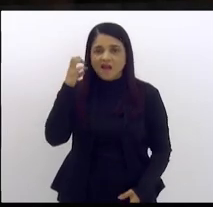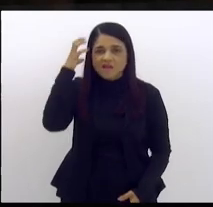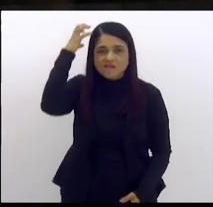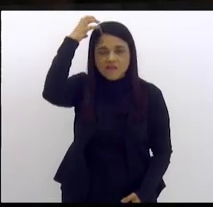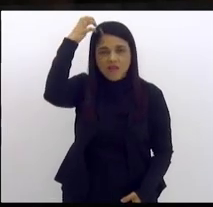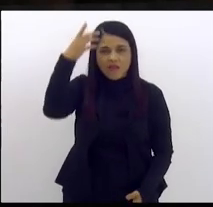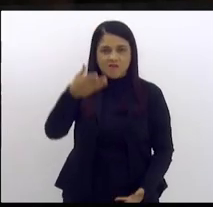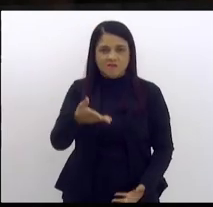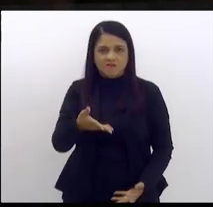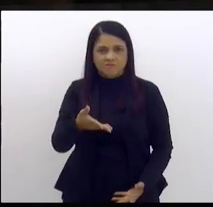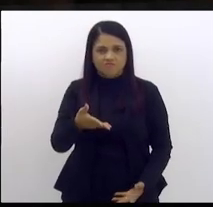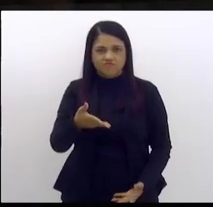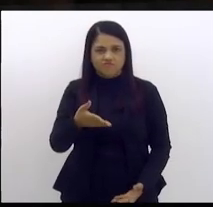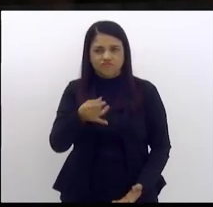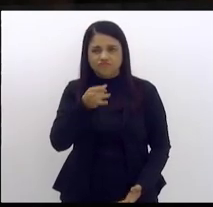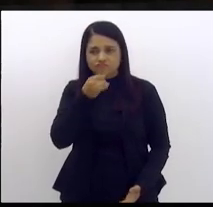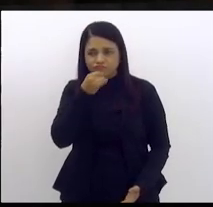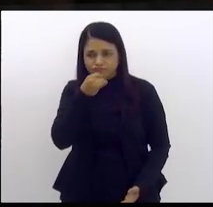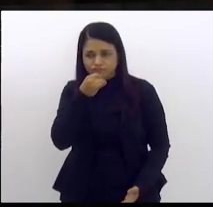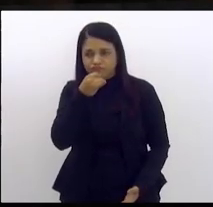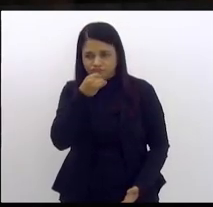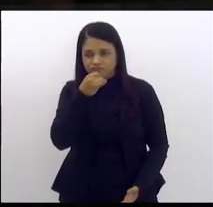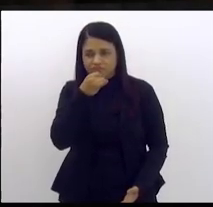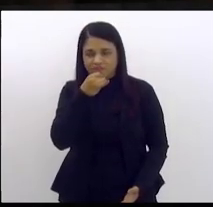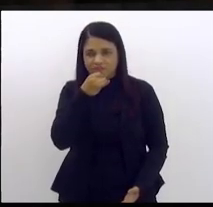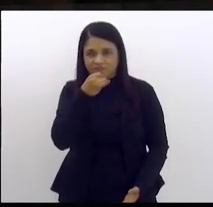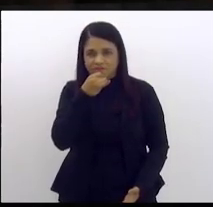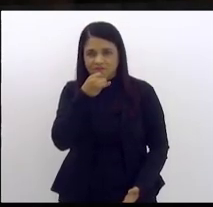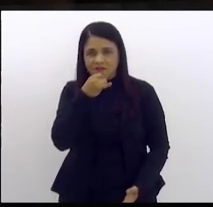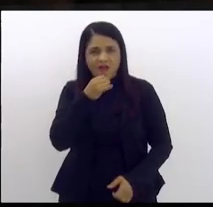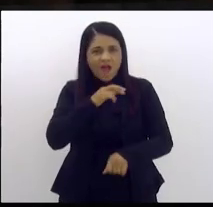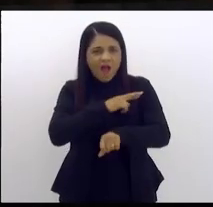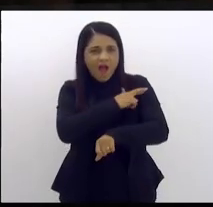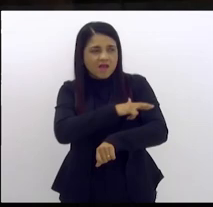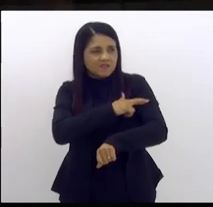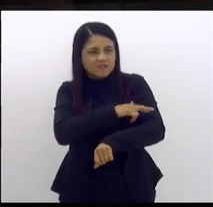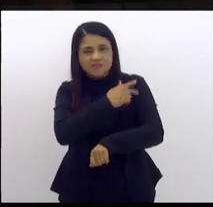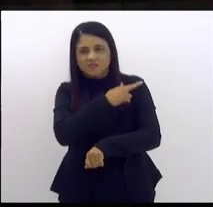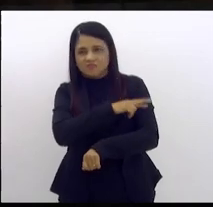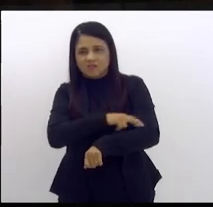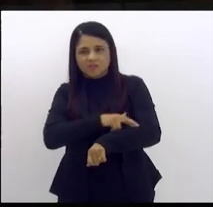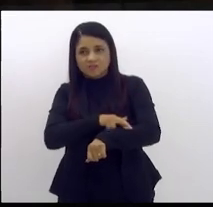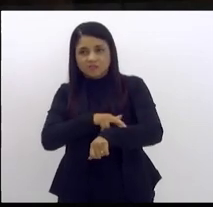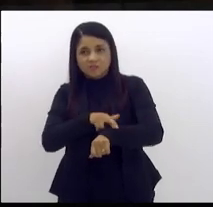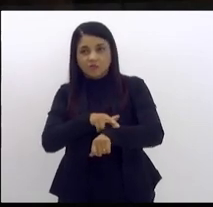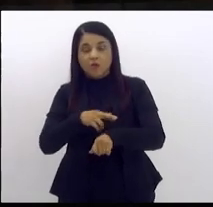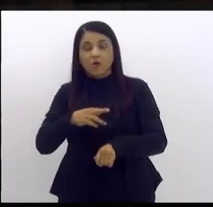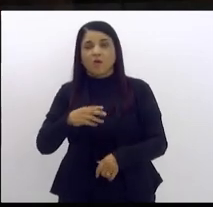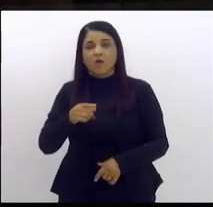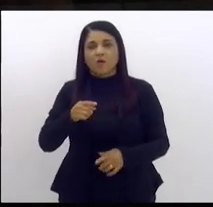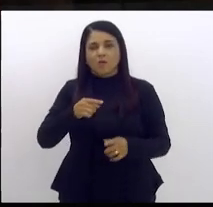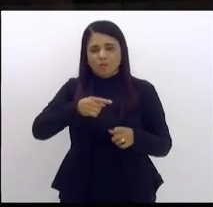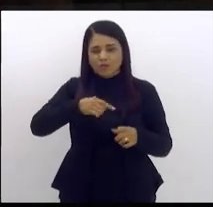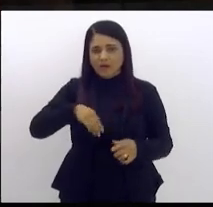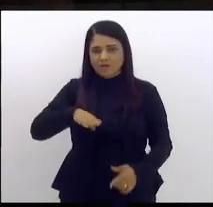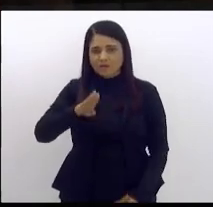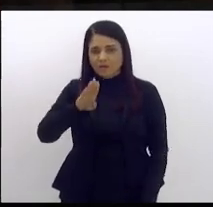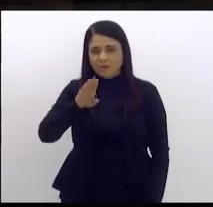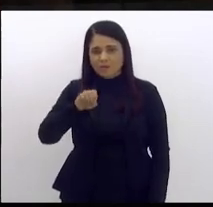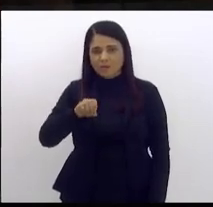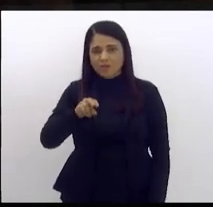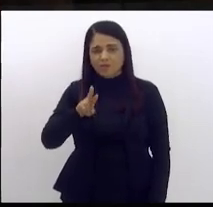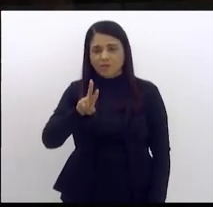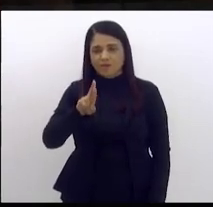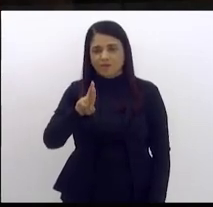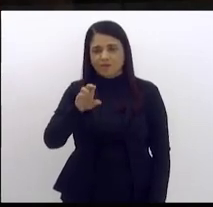foi extremamente infeliz dizendo que aquilo era racista não não é racista que o buraco negro foi descoberto pelos cientistas que é